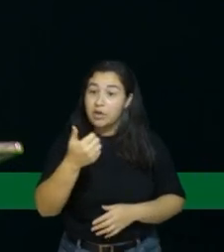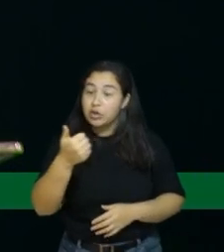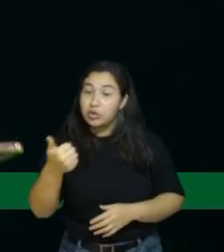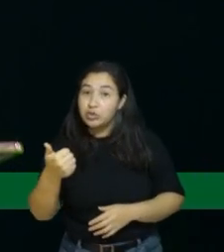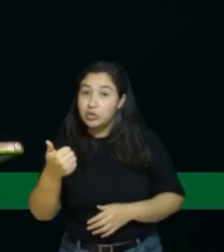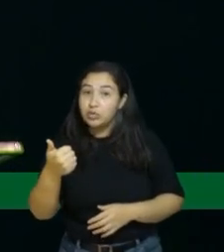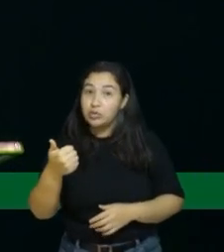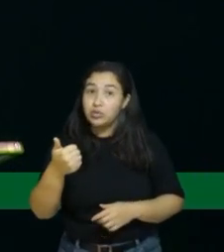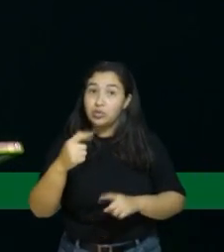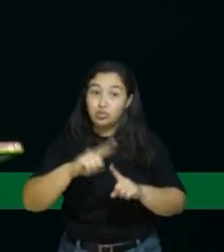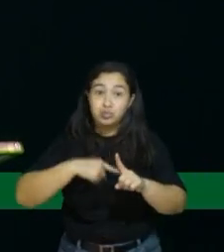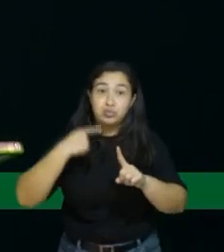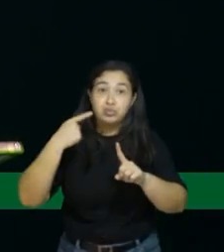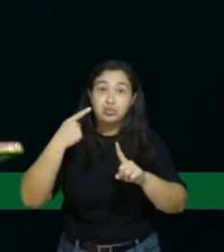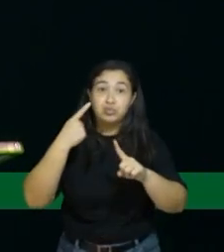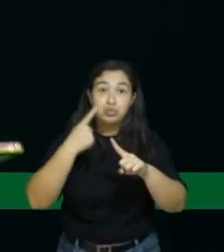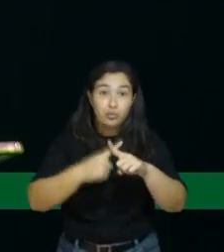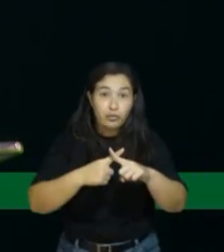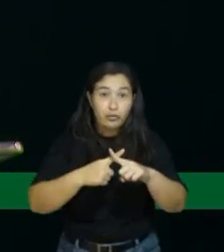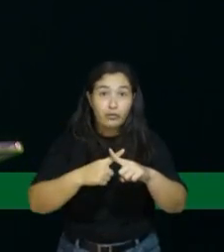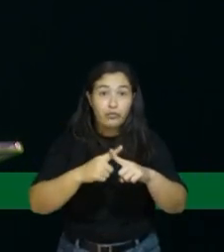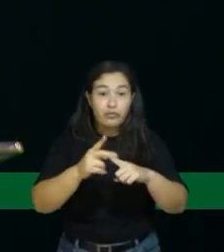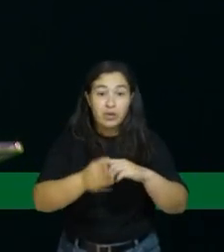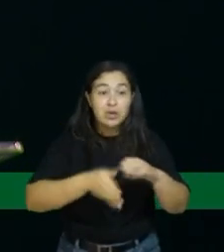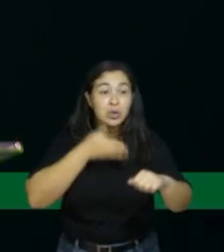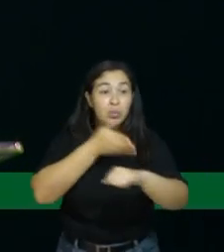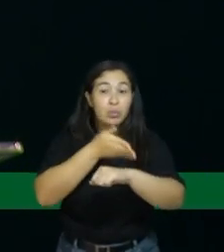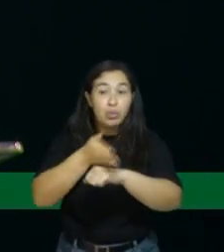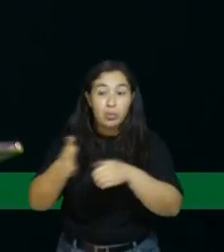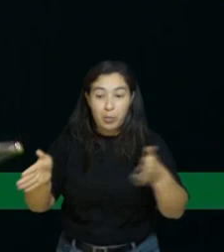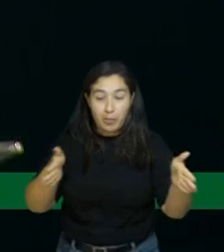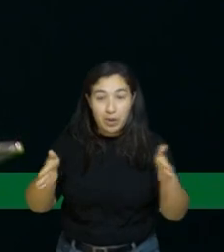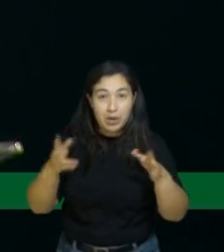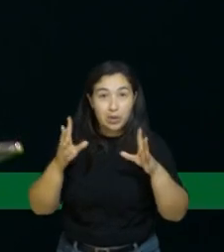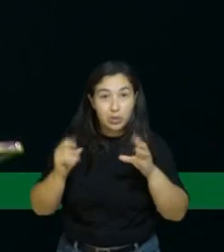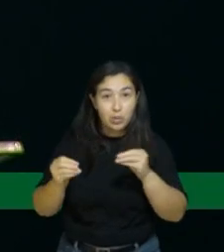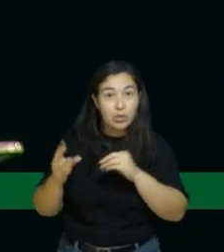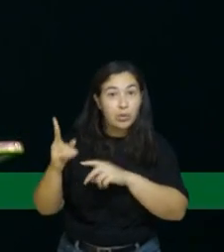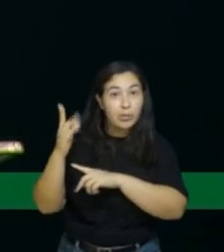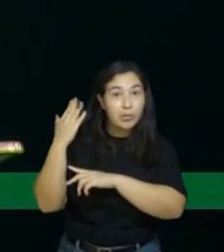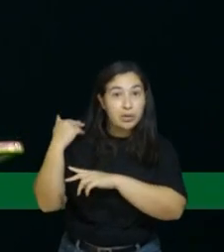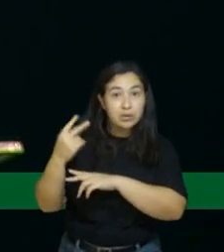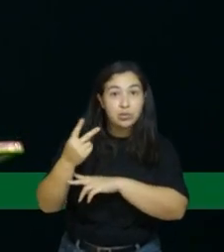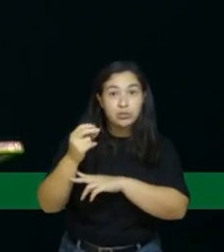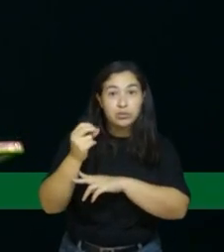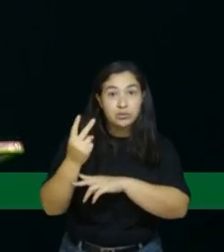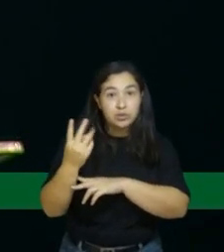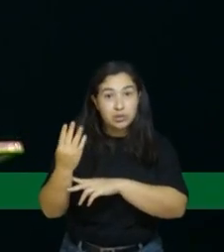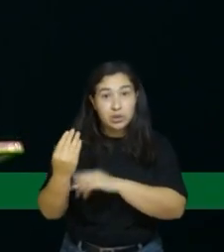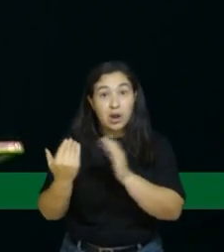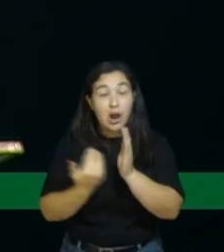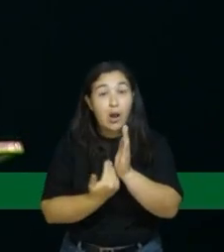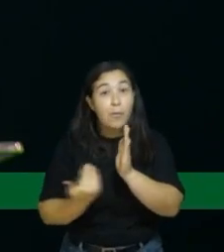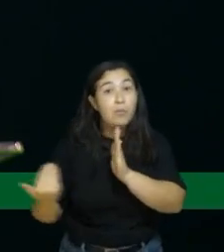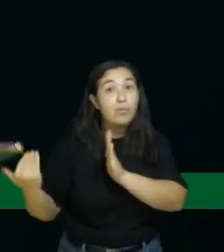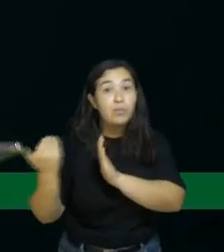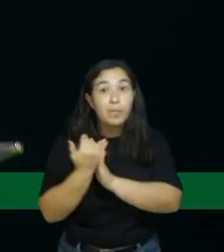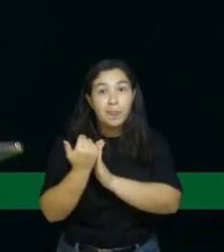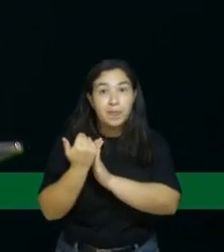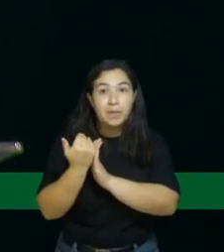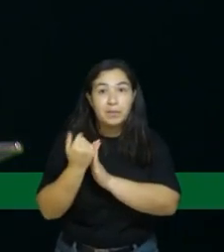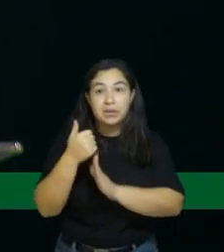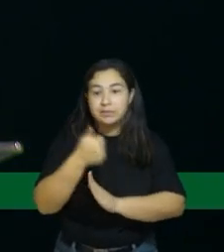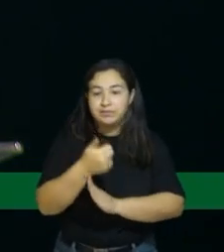mais do que no mesmo período de 2023 esse número representa um aumento de